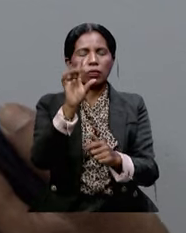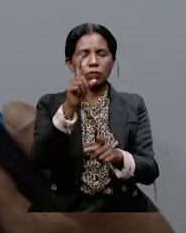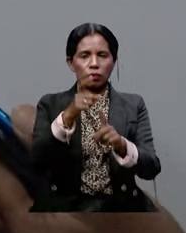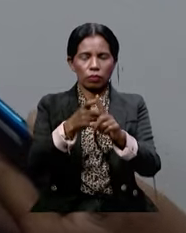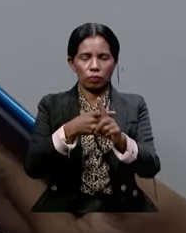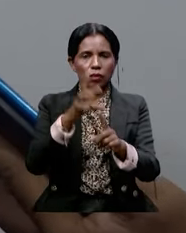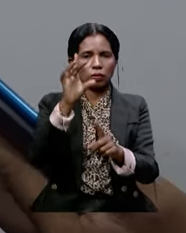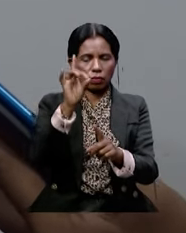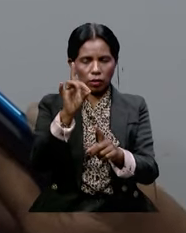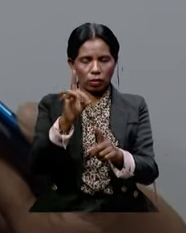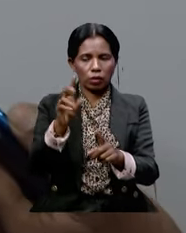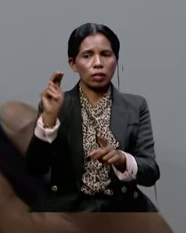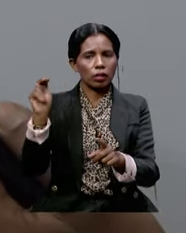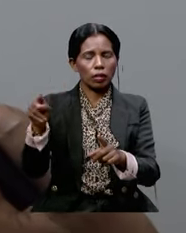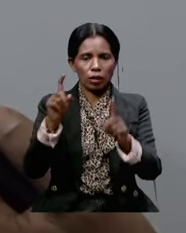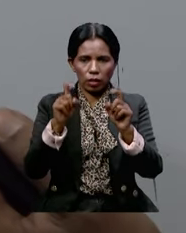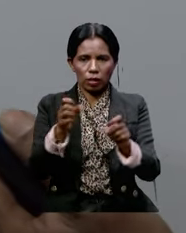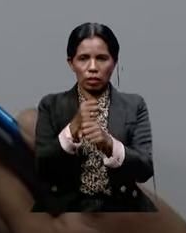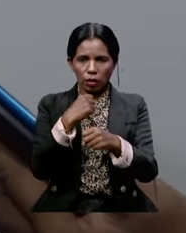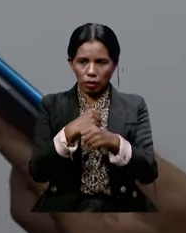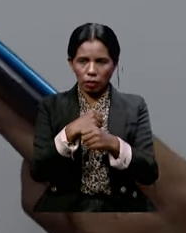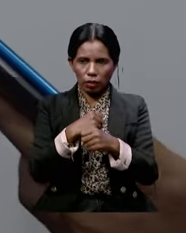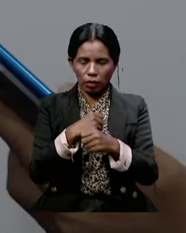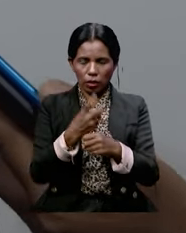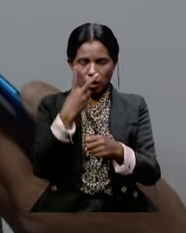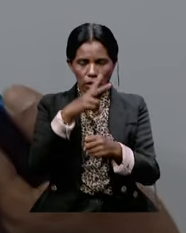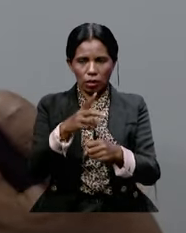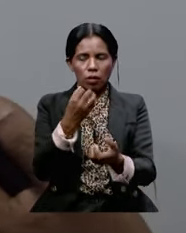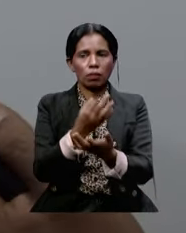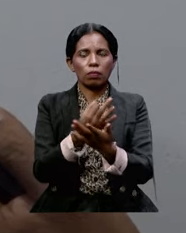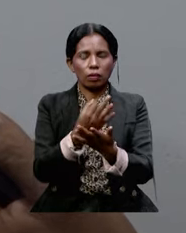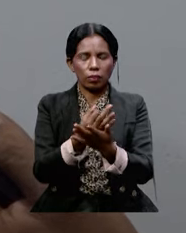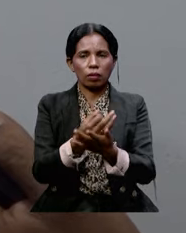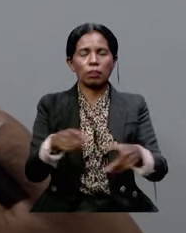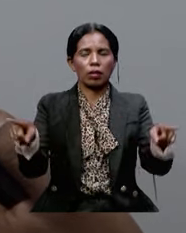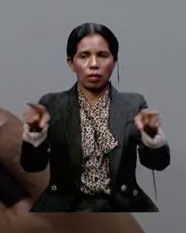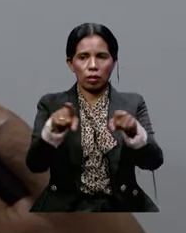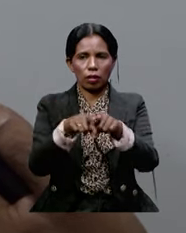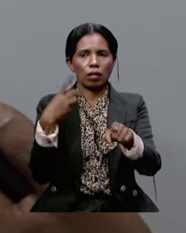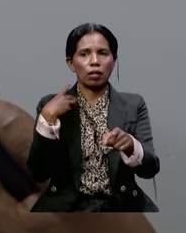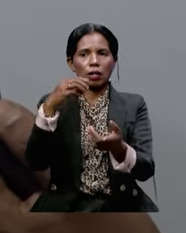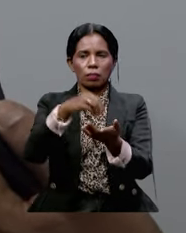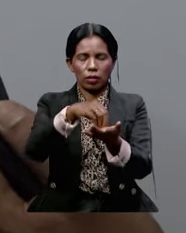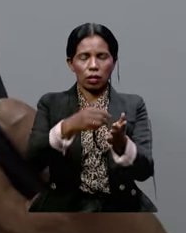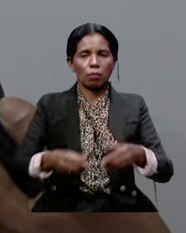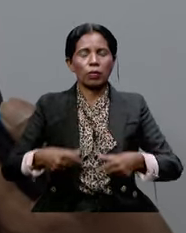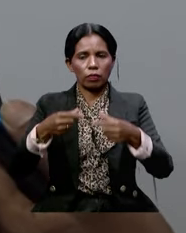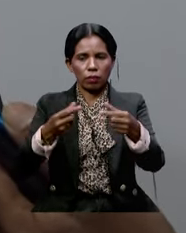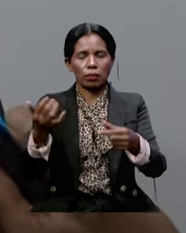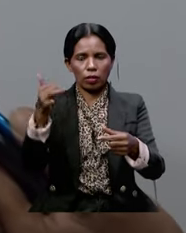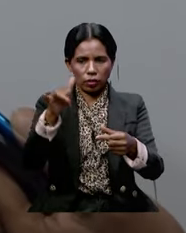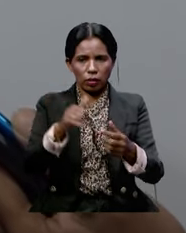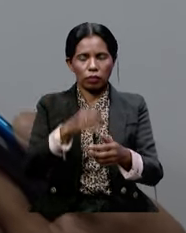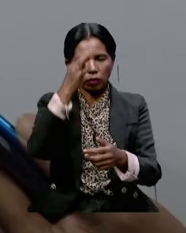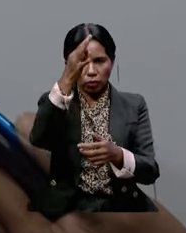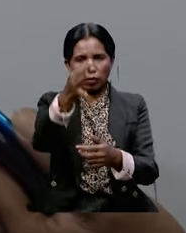E não temos, nem tem que ter o ajustamento, nem orçamento, nem bem, a minha atum. E